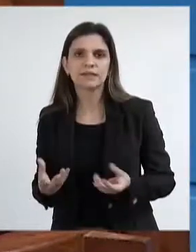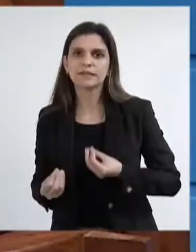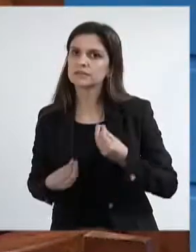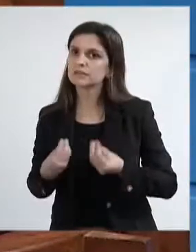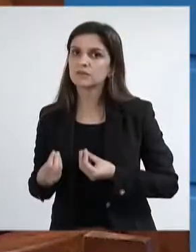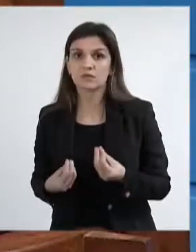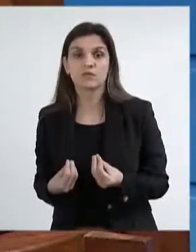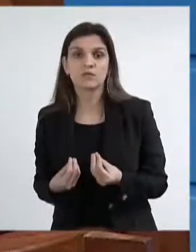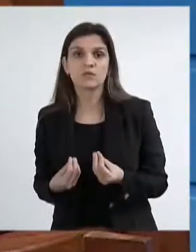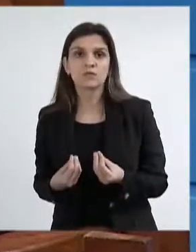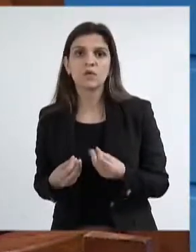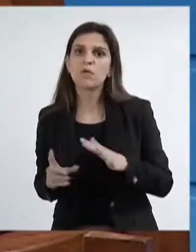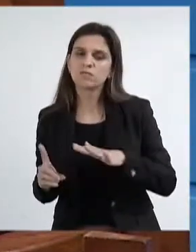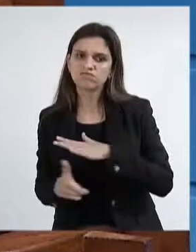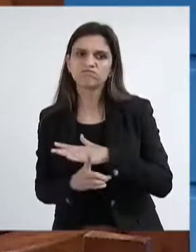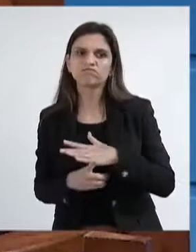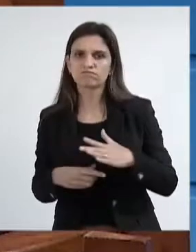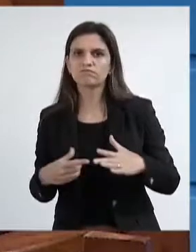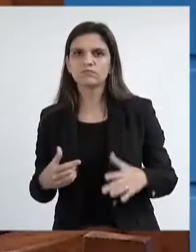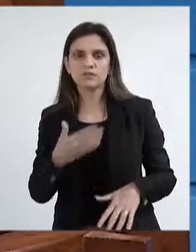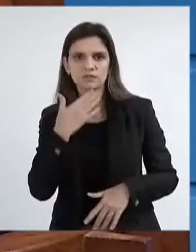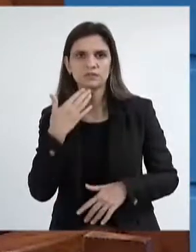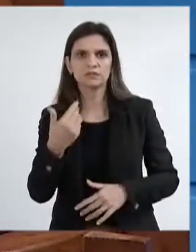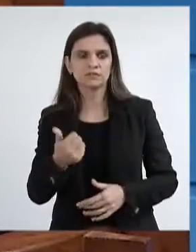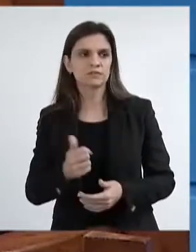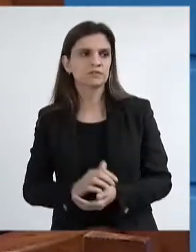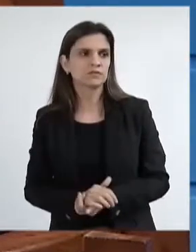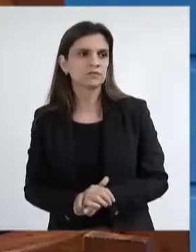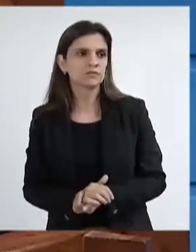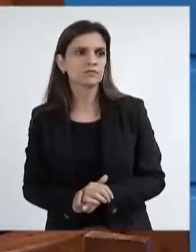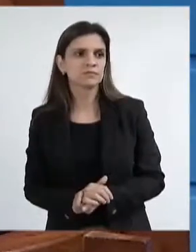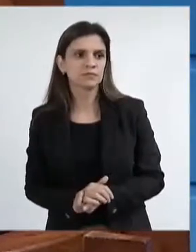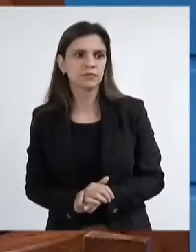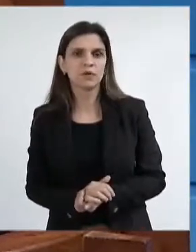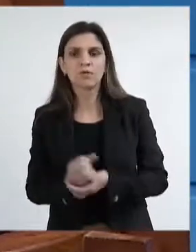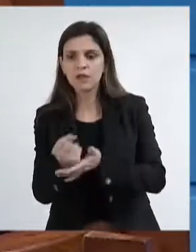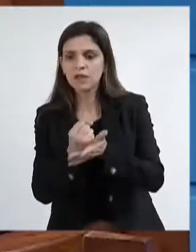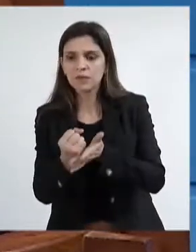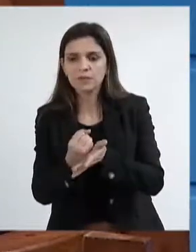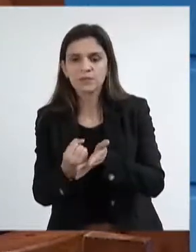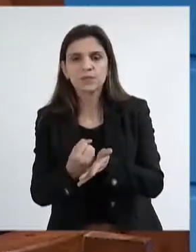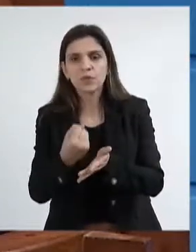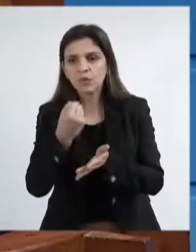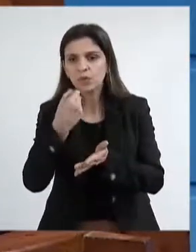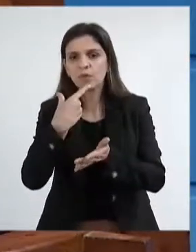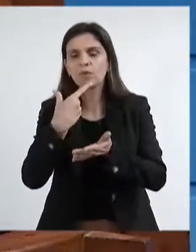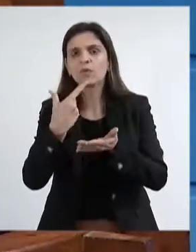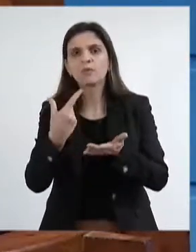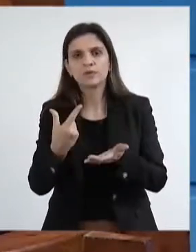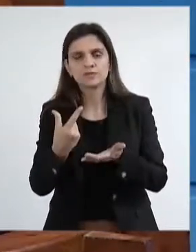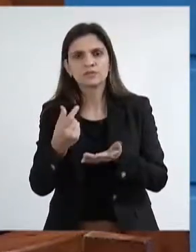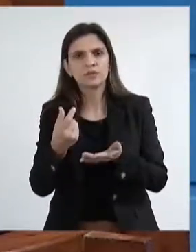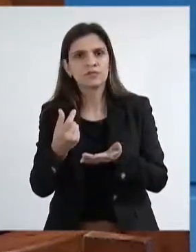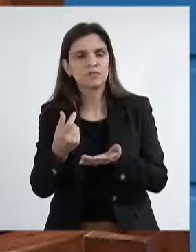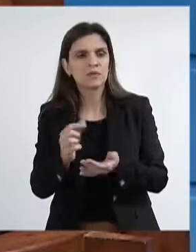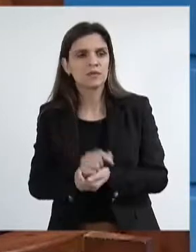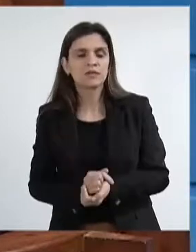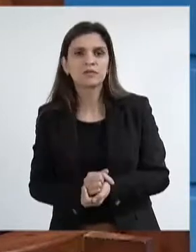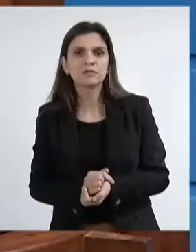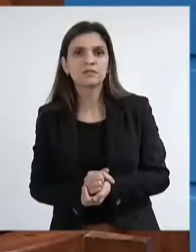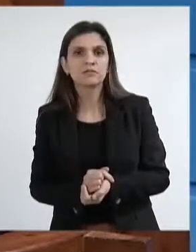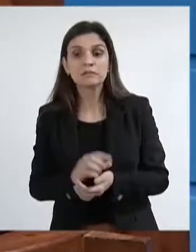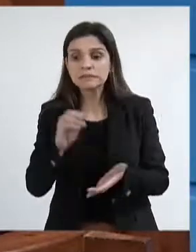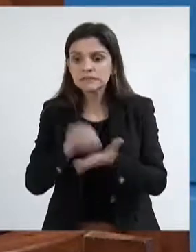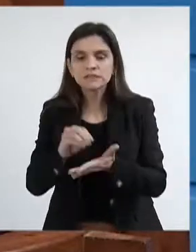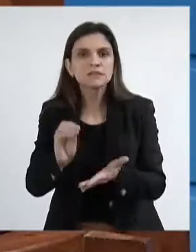e aumenta situações que poderiam ser resolvidas com um simples medicamento que faltou. E agrava, e o município